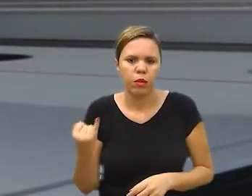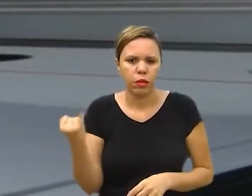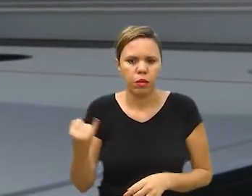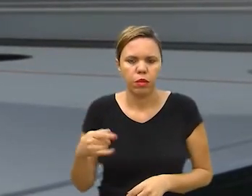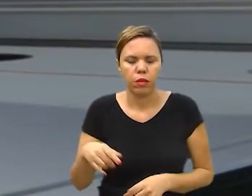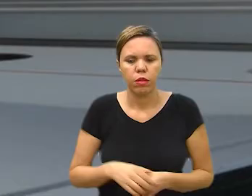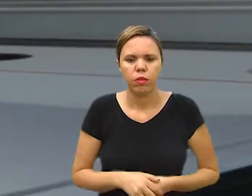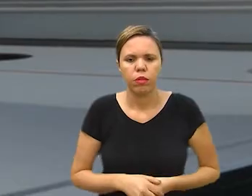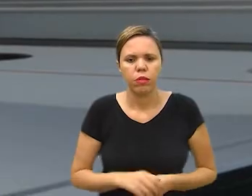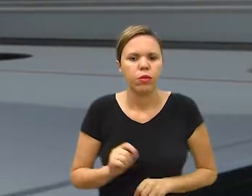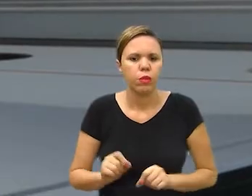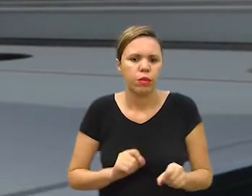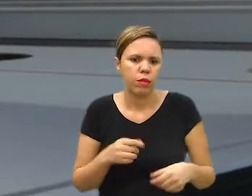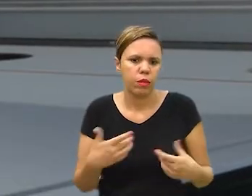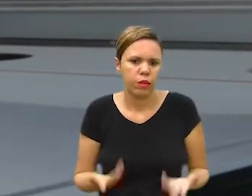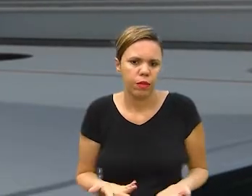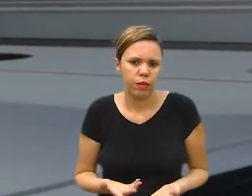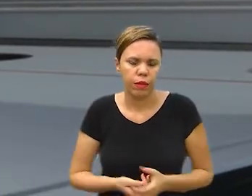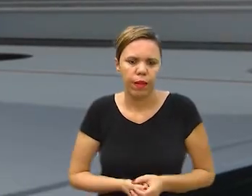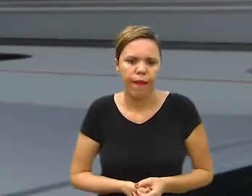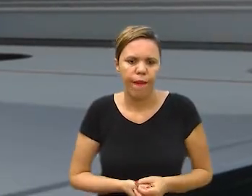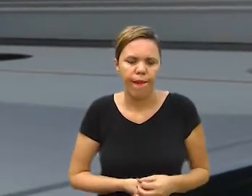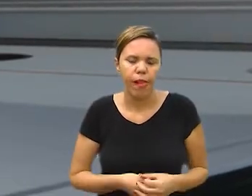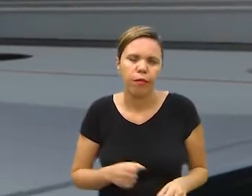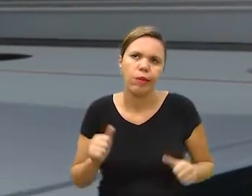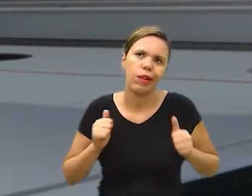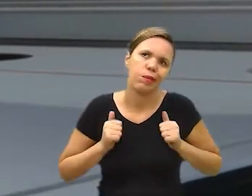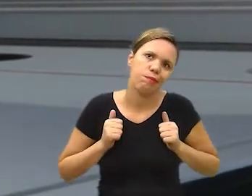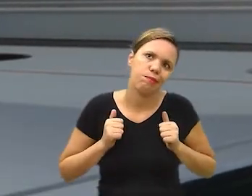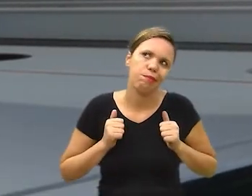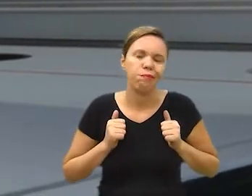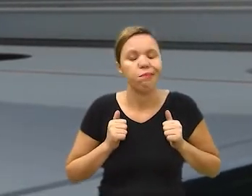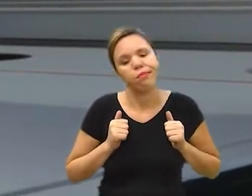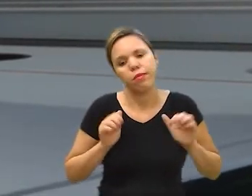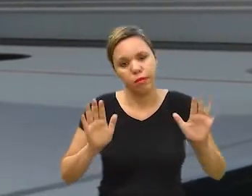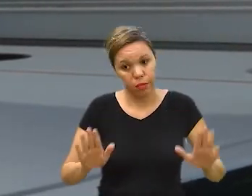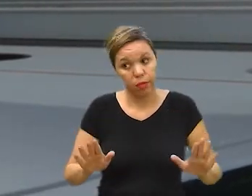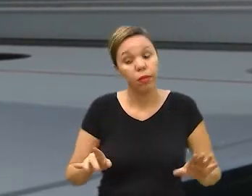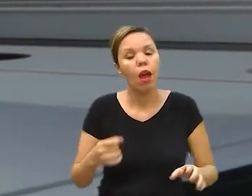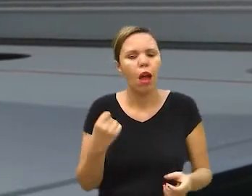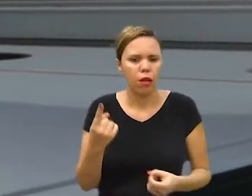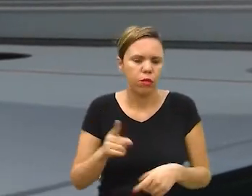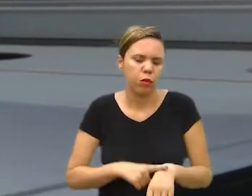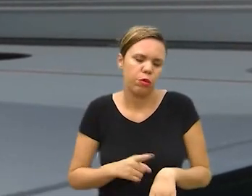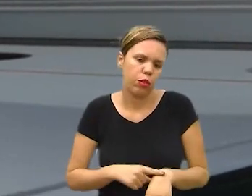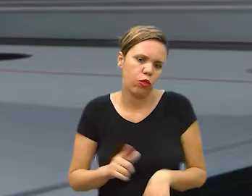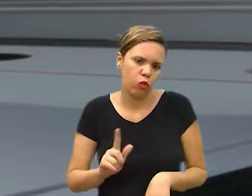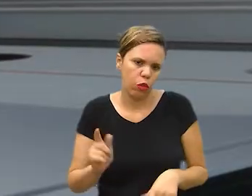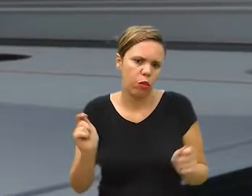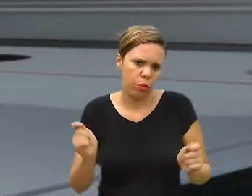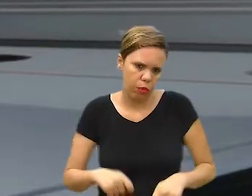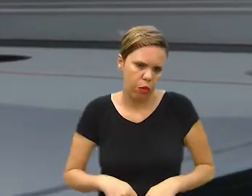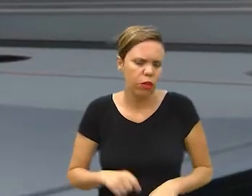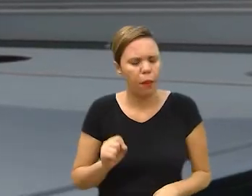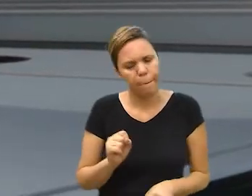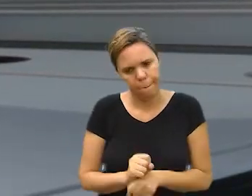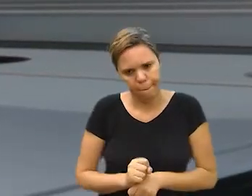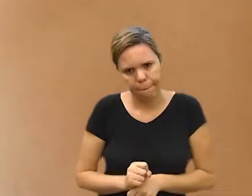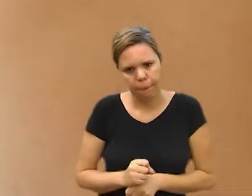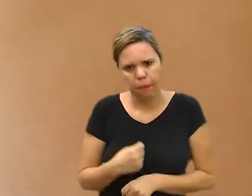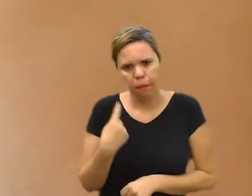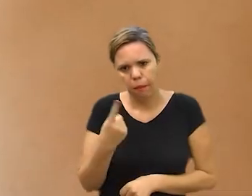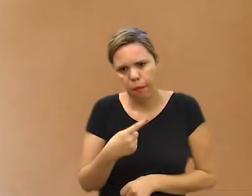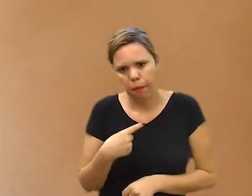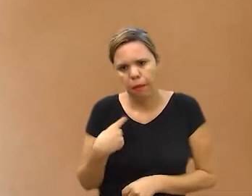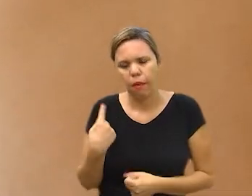mais importante do que ficar parado. Mas tem momentos, claro, que pode estar parado, 1 horinha